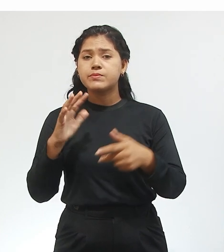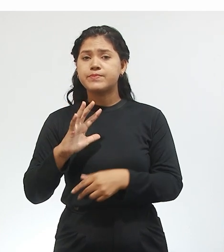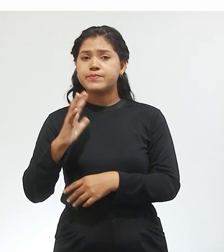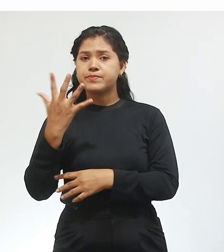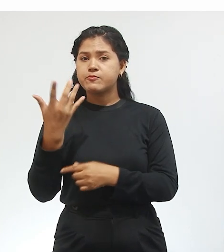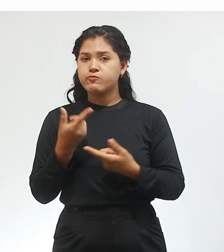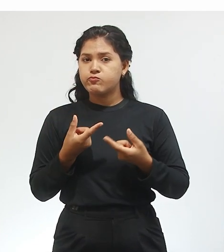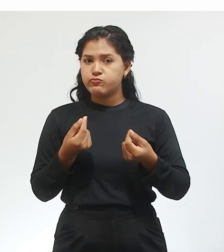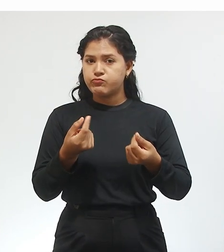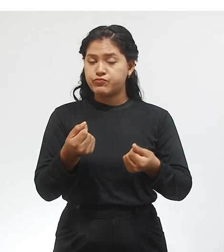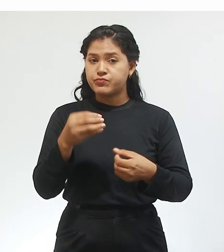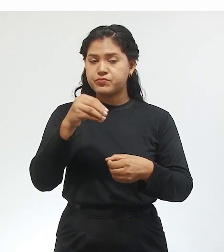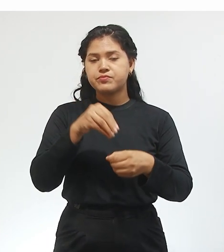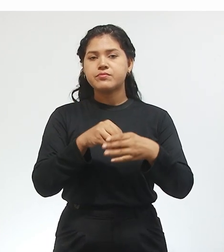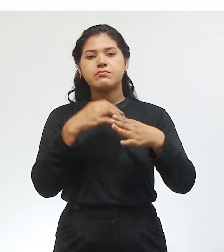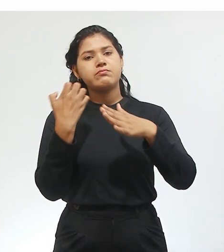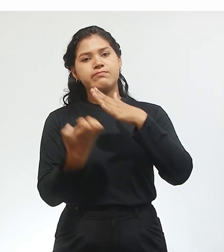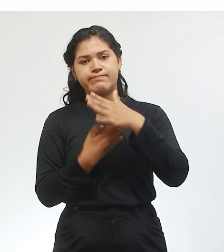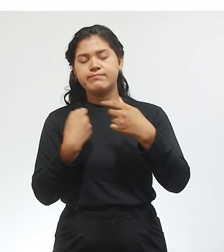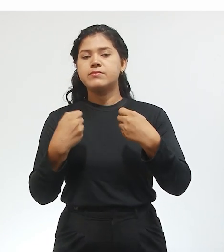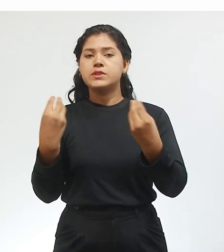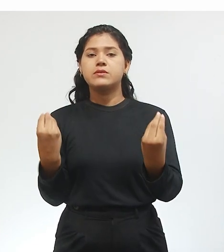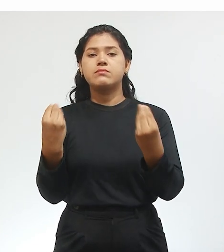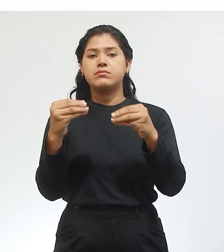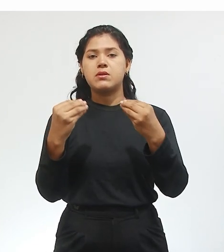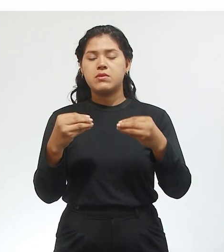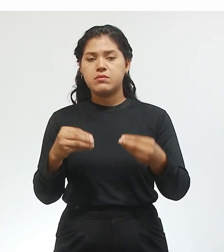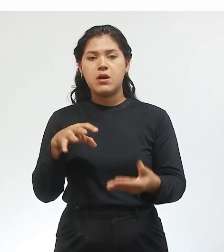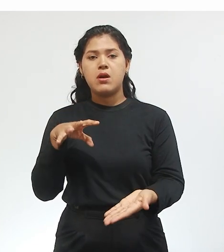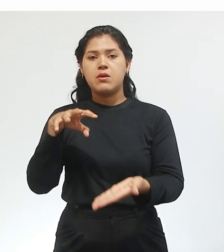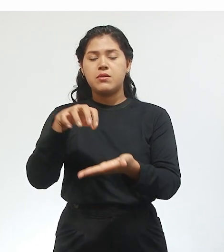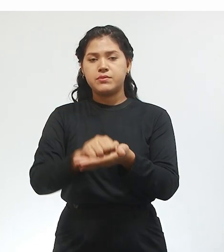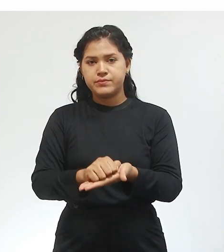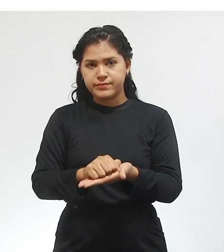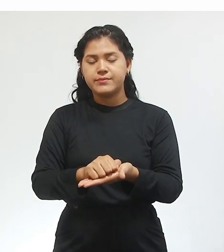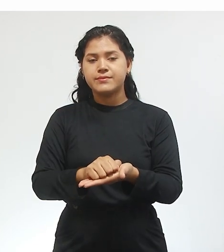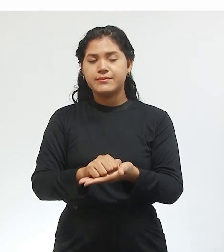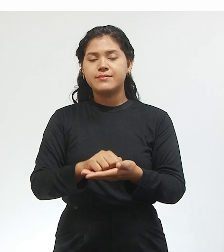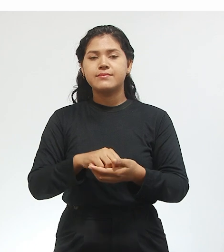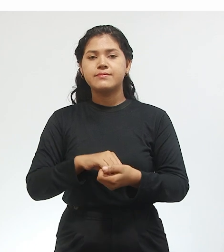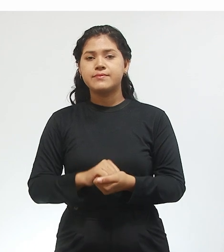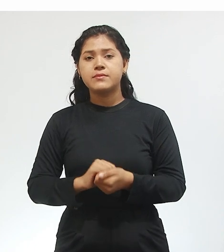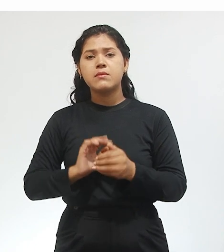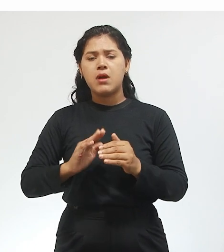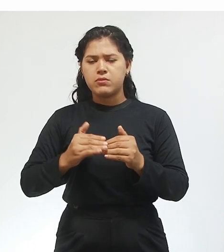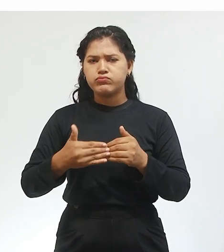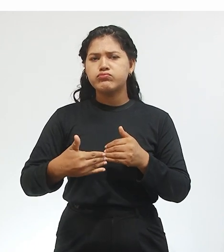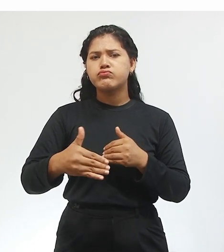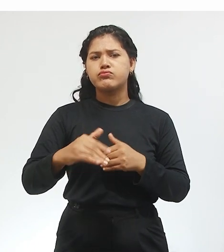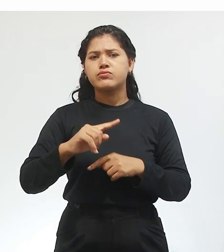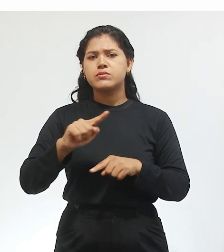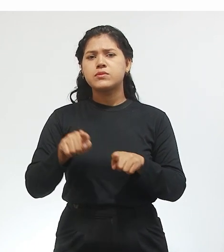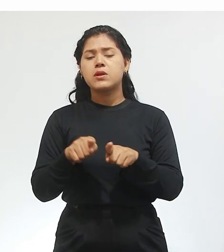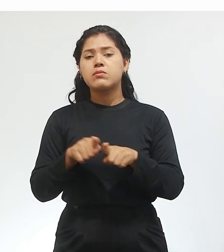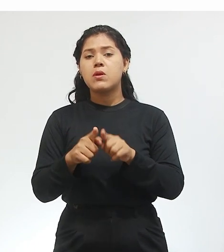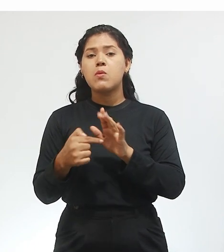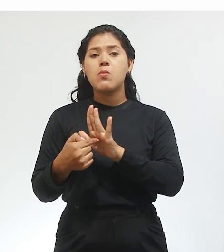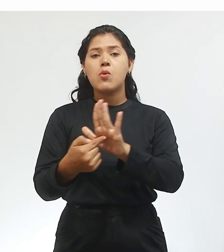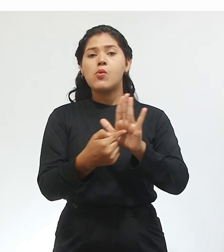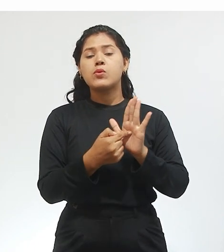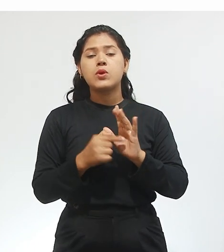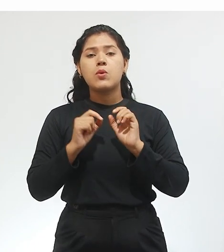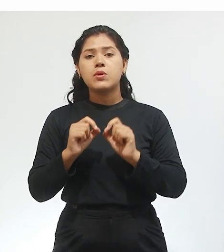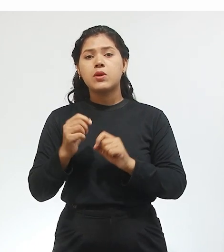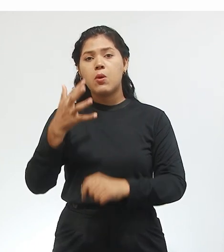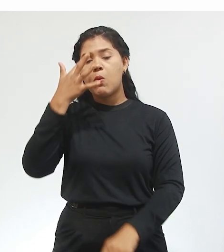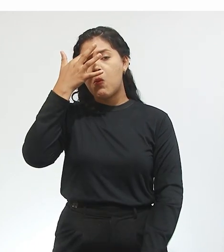operações, que são o que a gente chama de fatos contábeis, eles devem ser registrados. Mais na frente nós vamos entender também a diferença dos